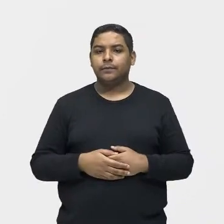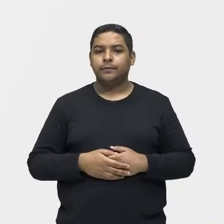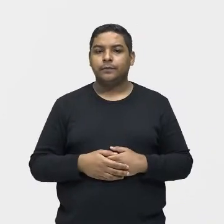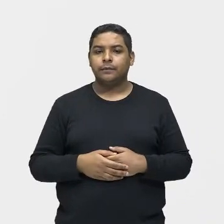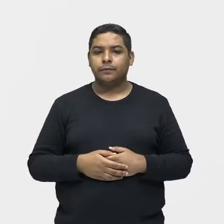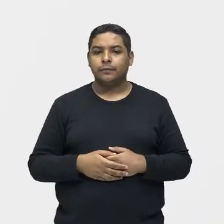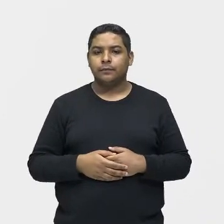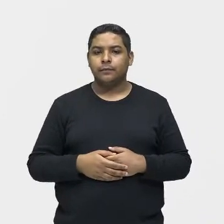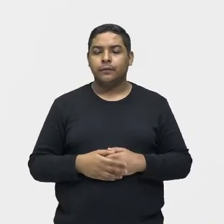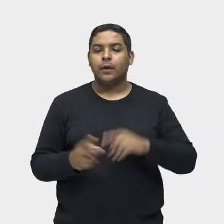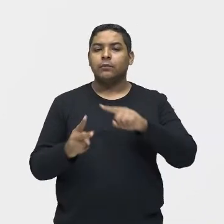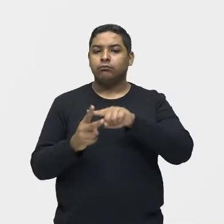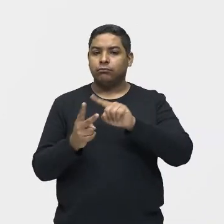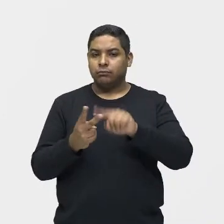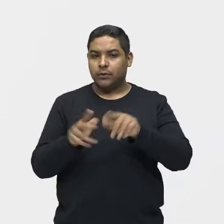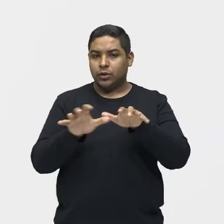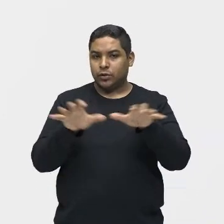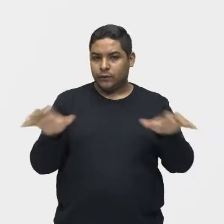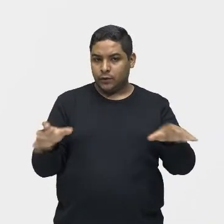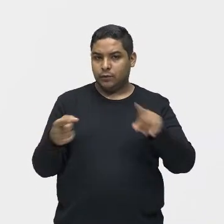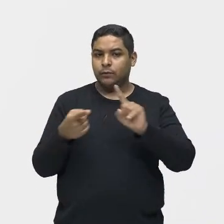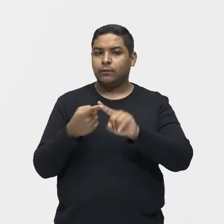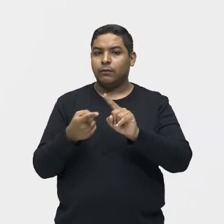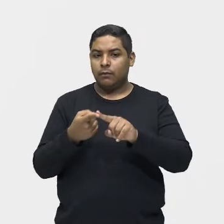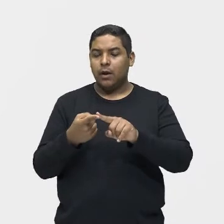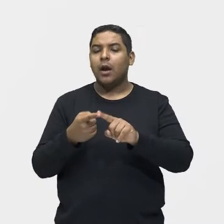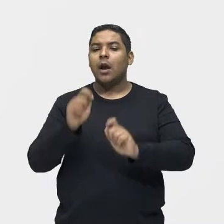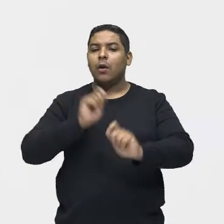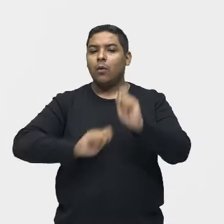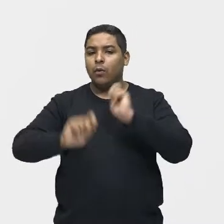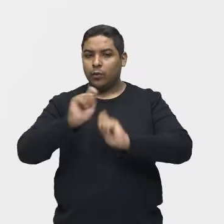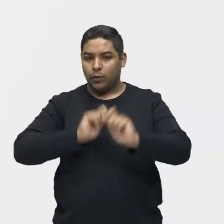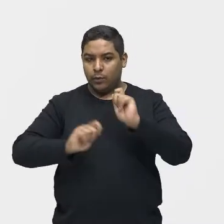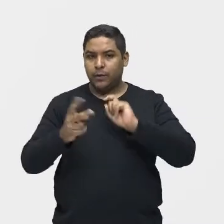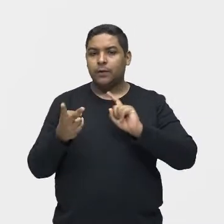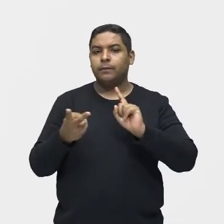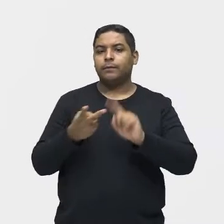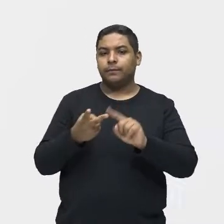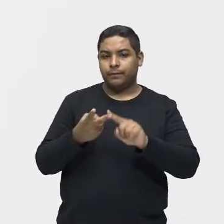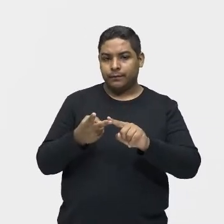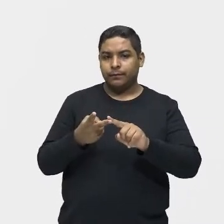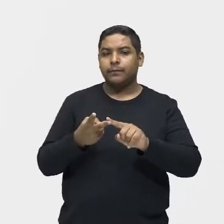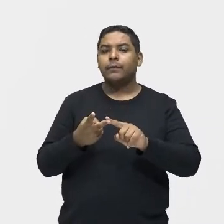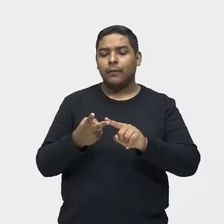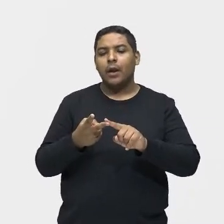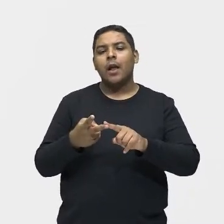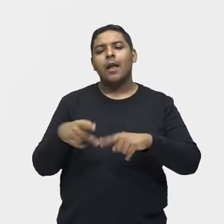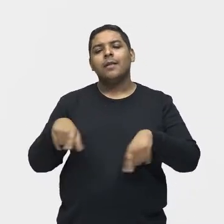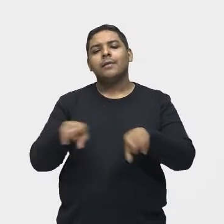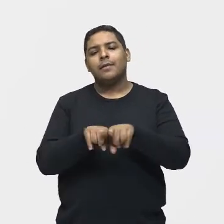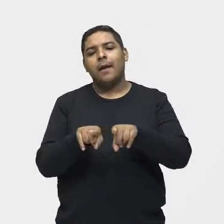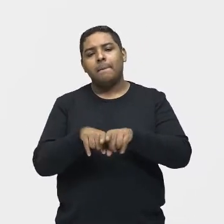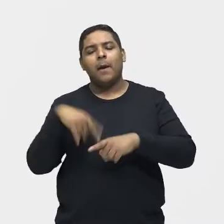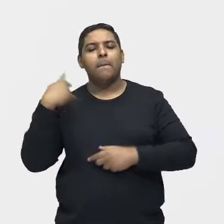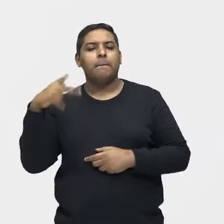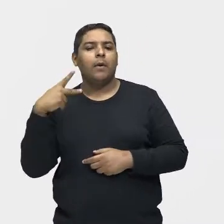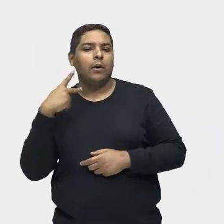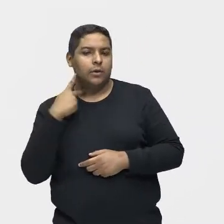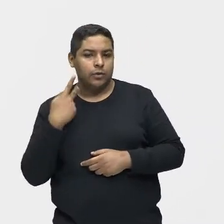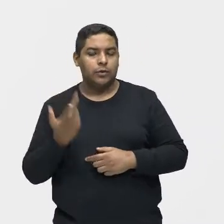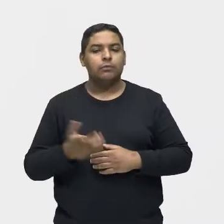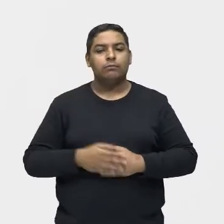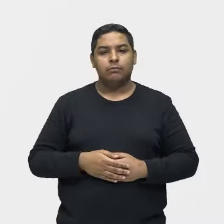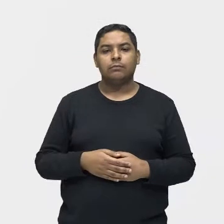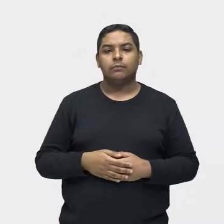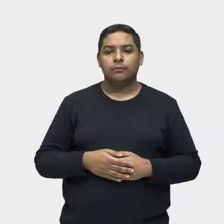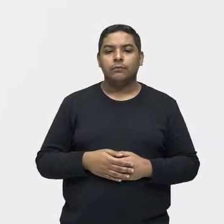aí do país, que vai estar dividido. Uma vai ser econômica e a outra vai ser a política. A parte econômica pega